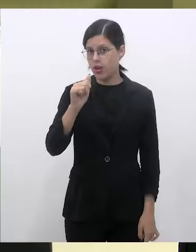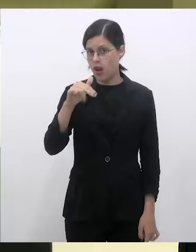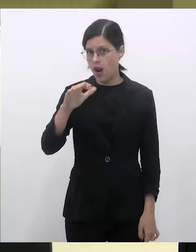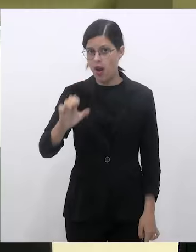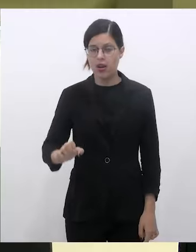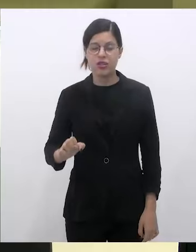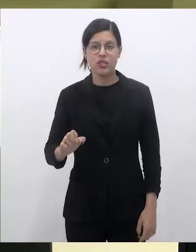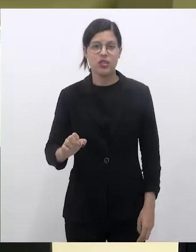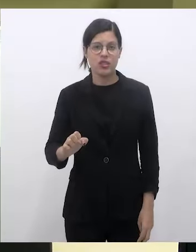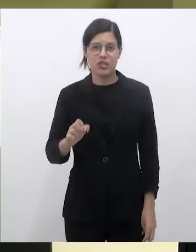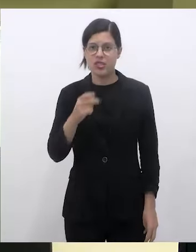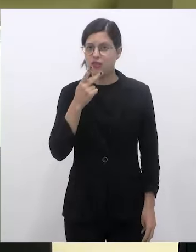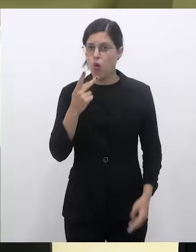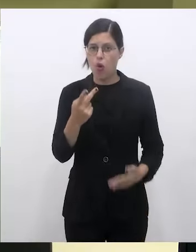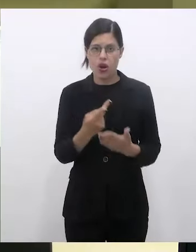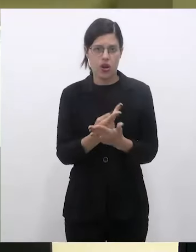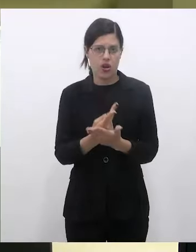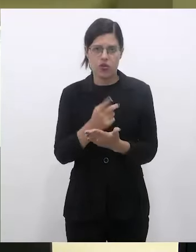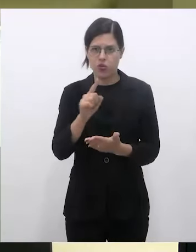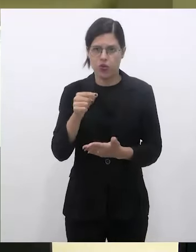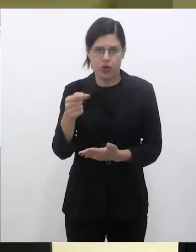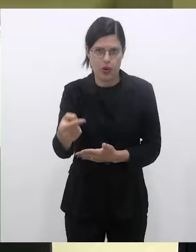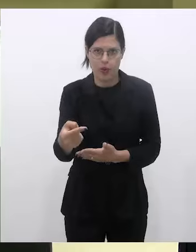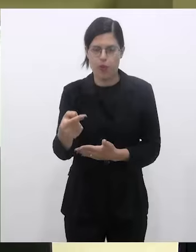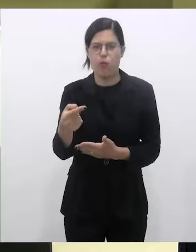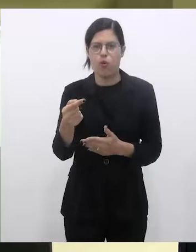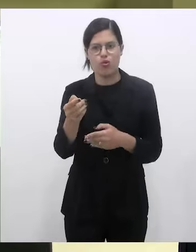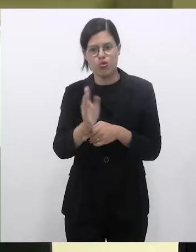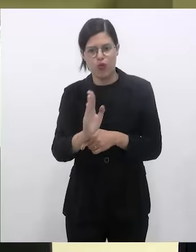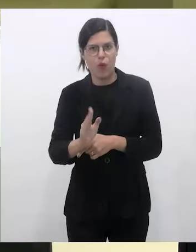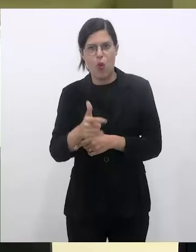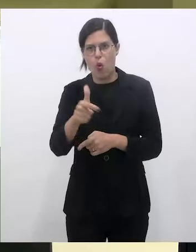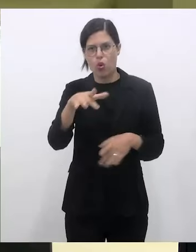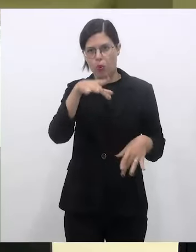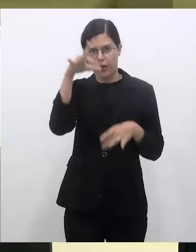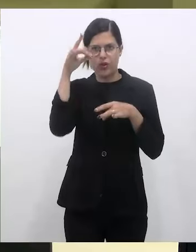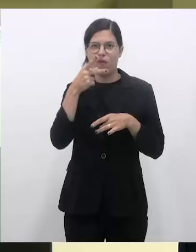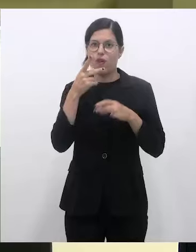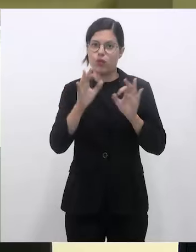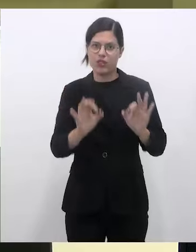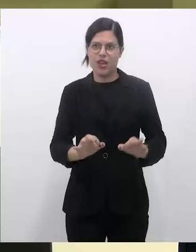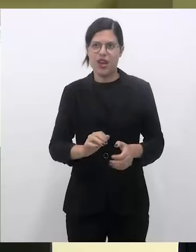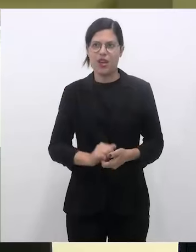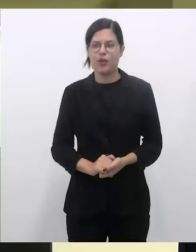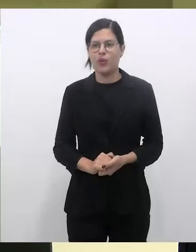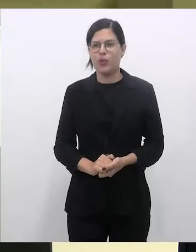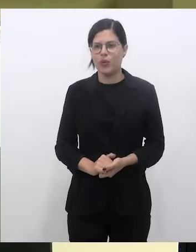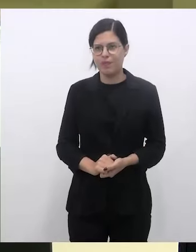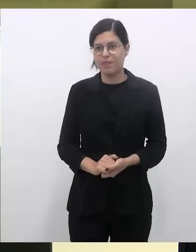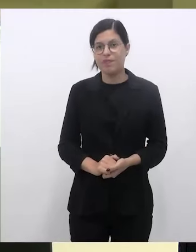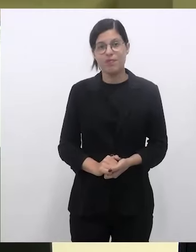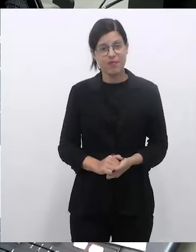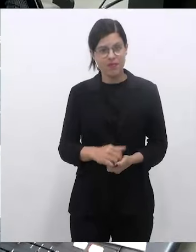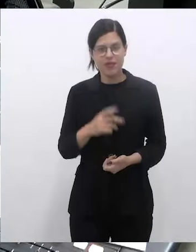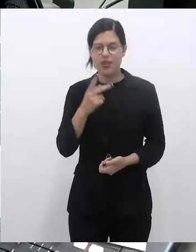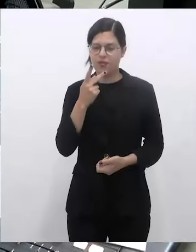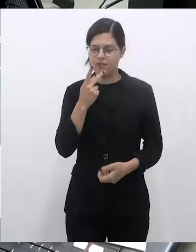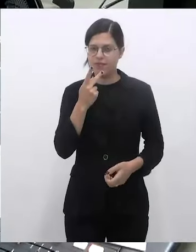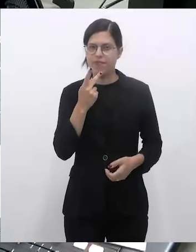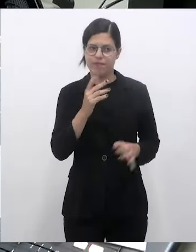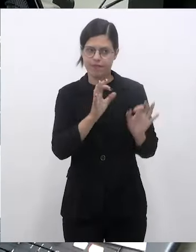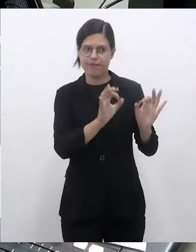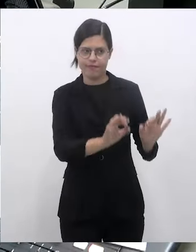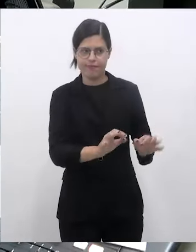isso. E depois, lá na frente, alguém falou corretamente, um outro personagem. Falou compliance.